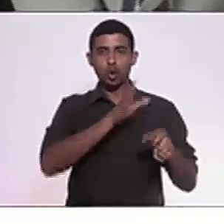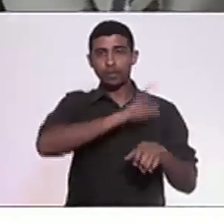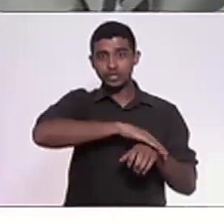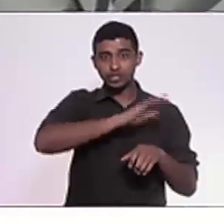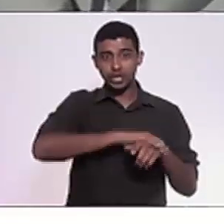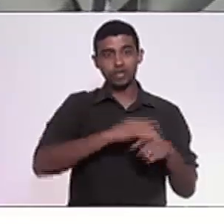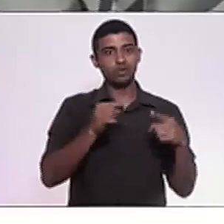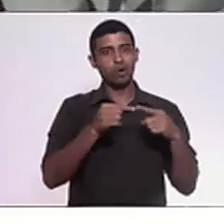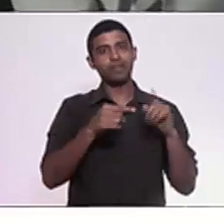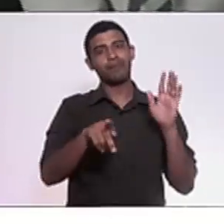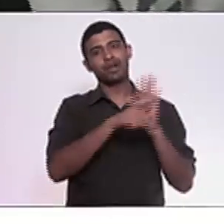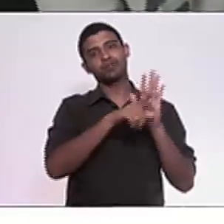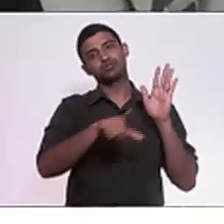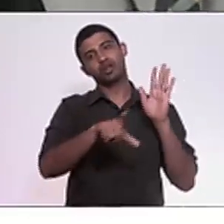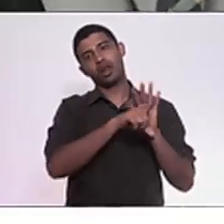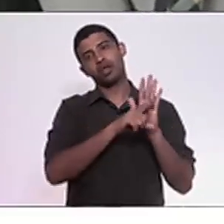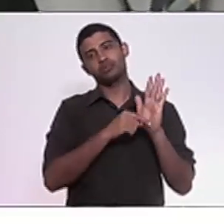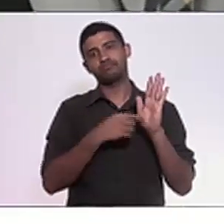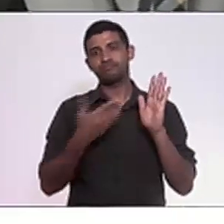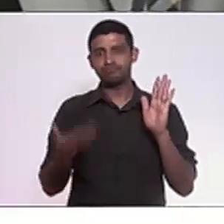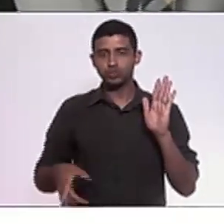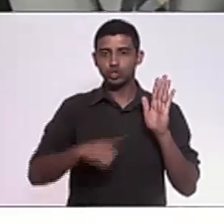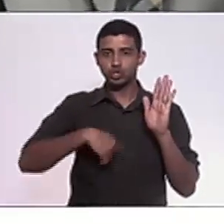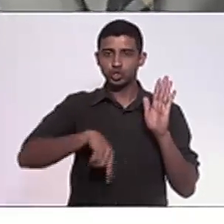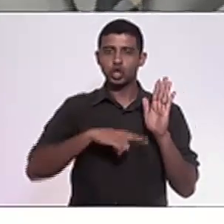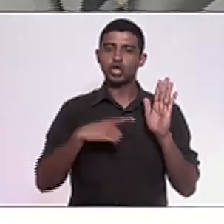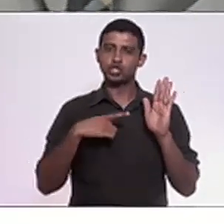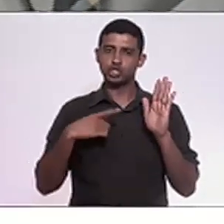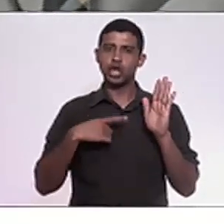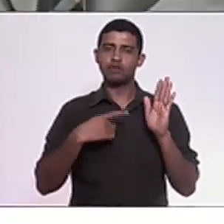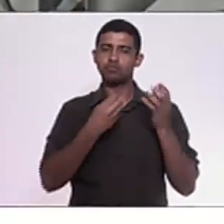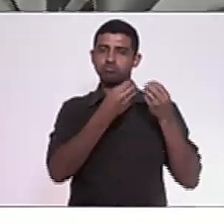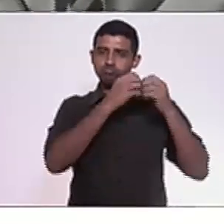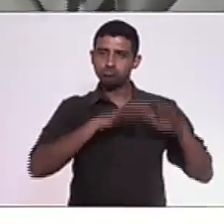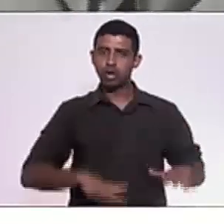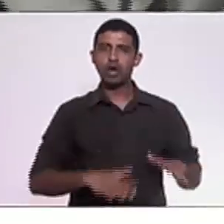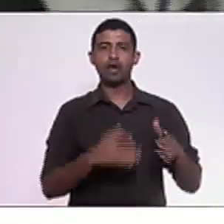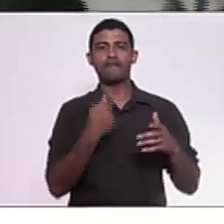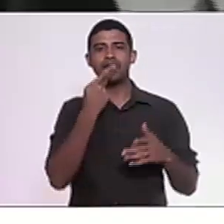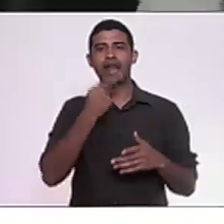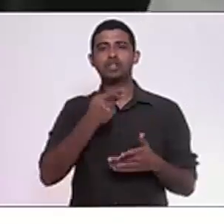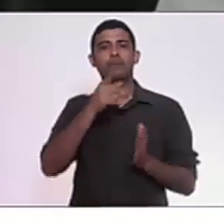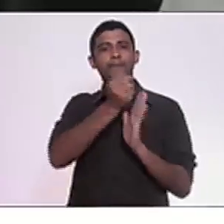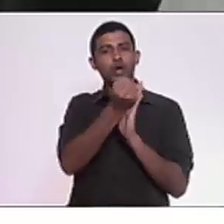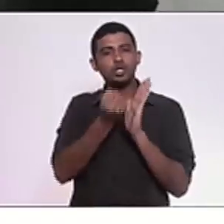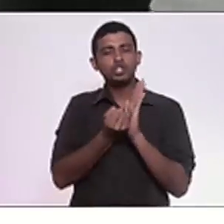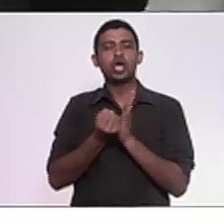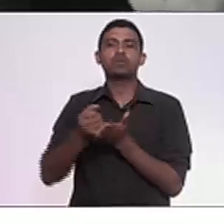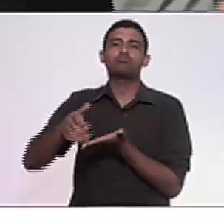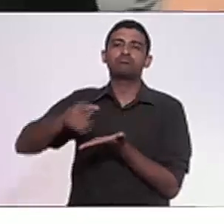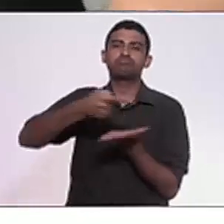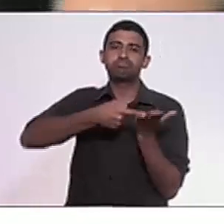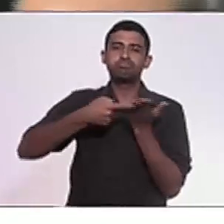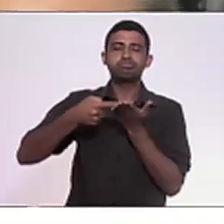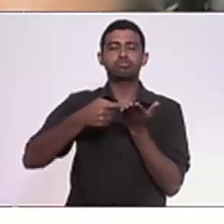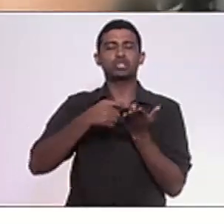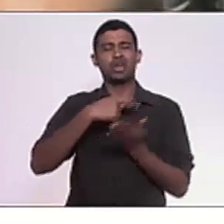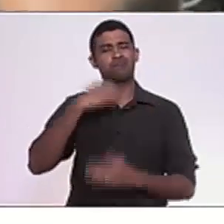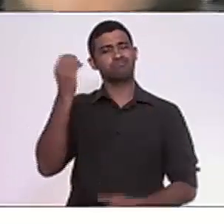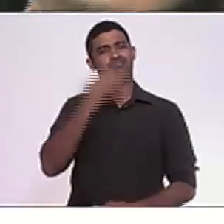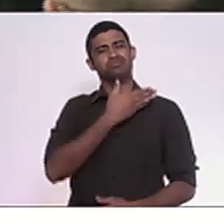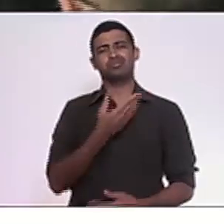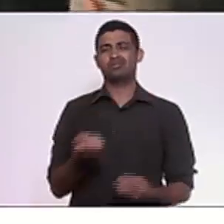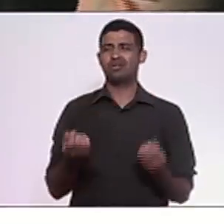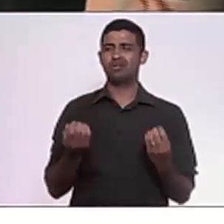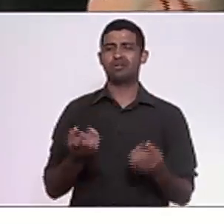projeto na verdade a gente fez obstrução por conta do projeto da concessão ea gente acha um absurdo da forma como se